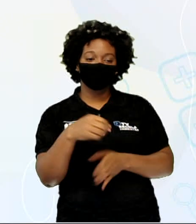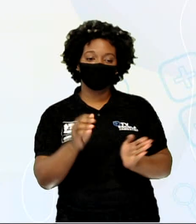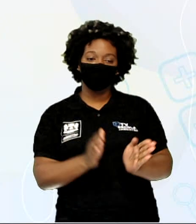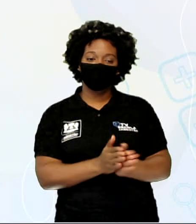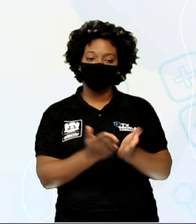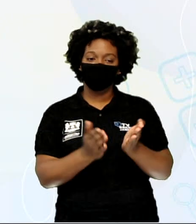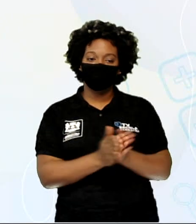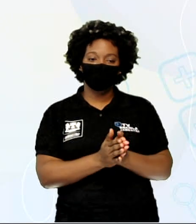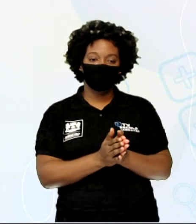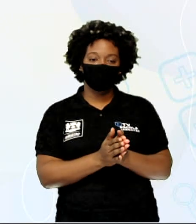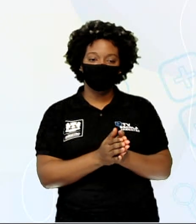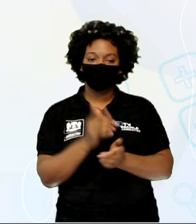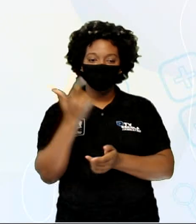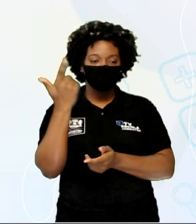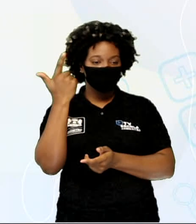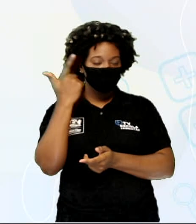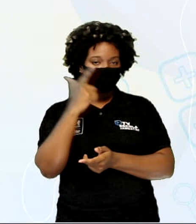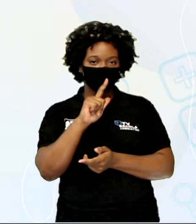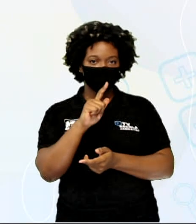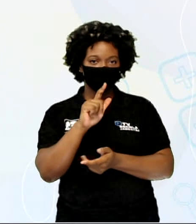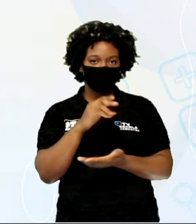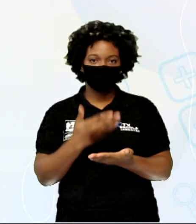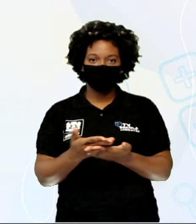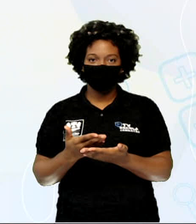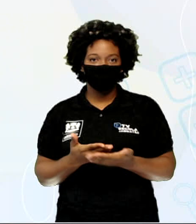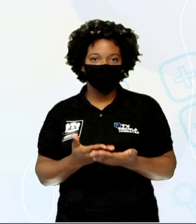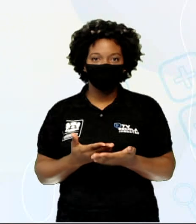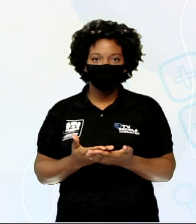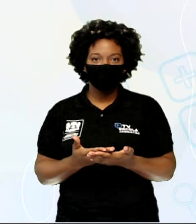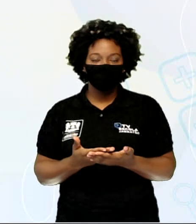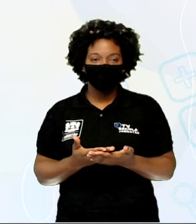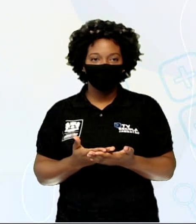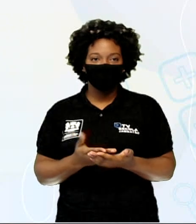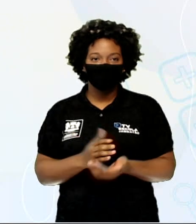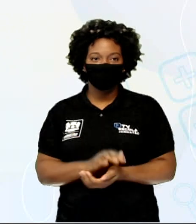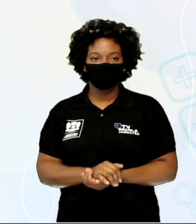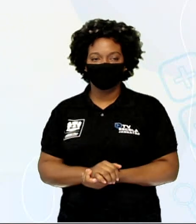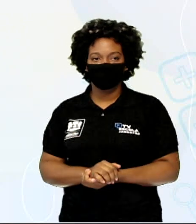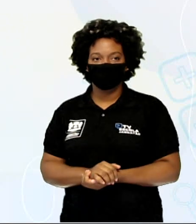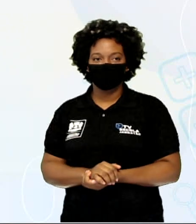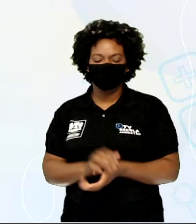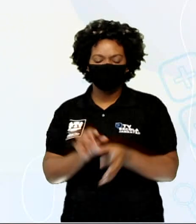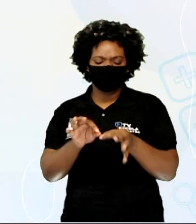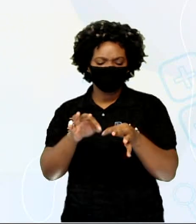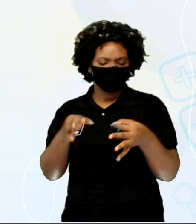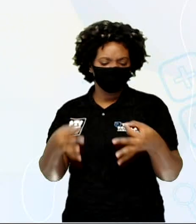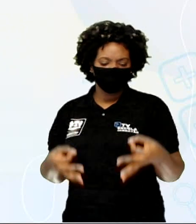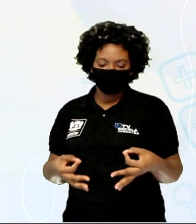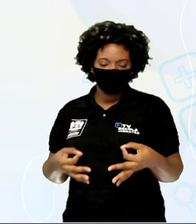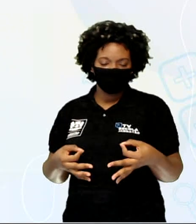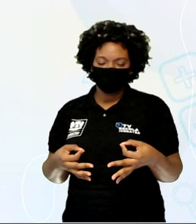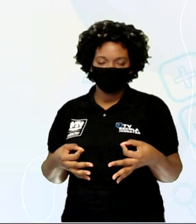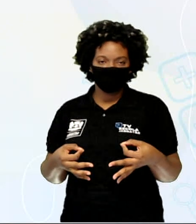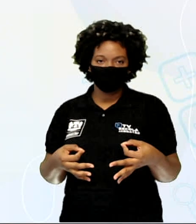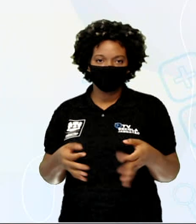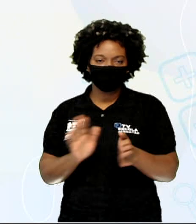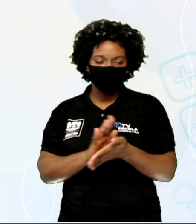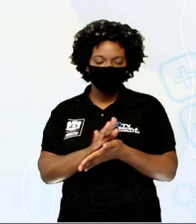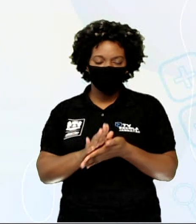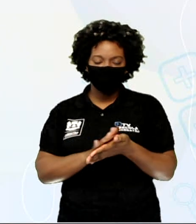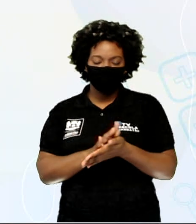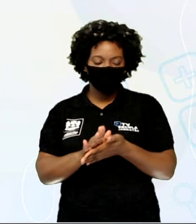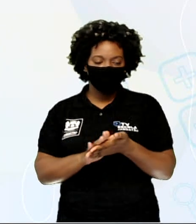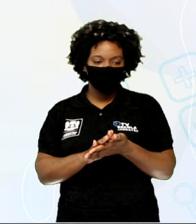pode estudar. Meu verso rasteiro, singelo e sem graça, não entra